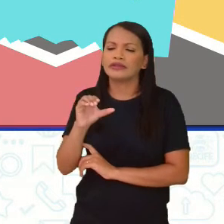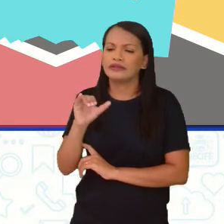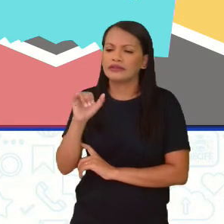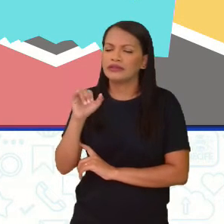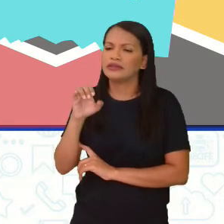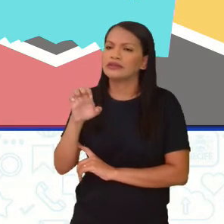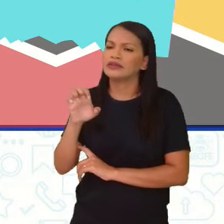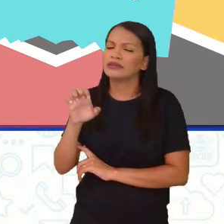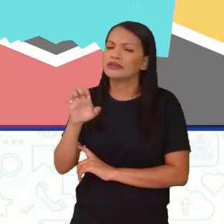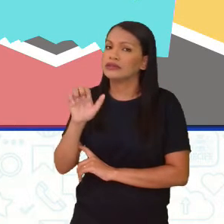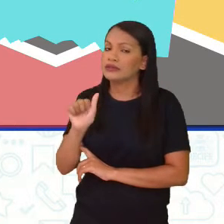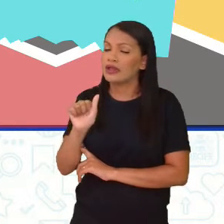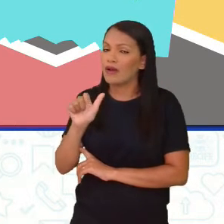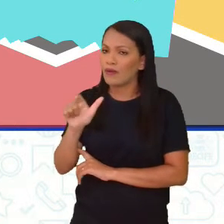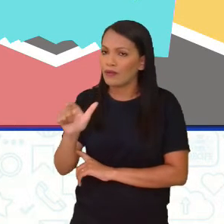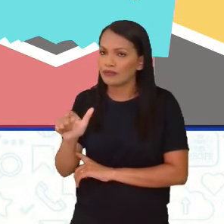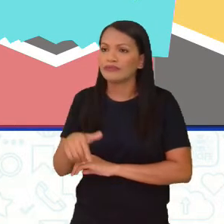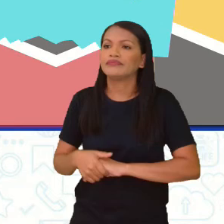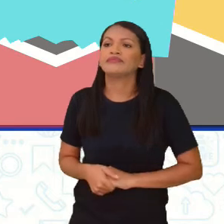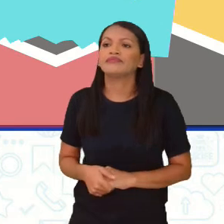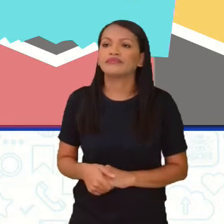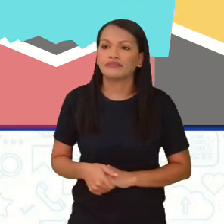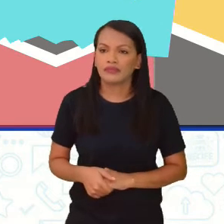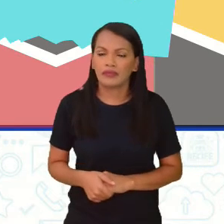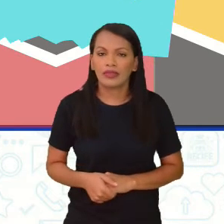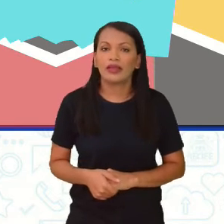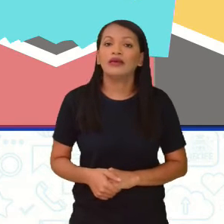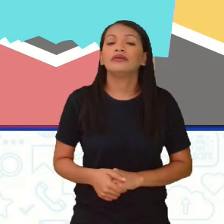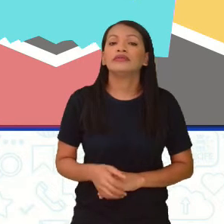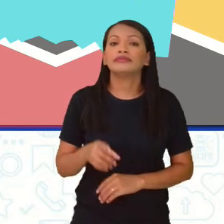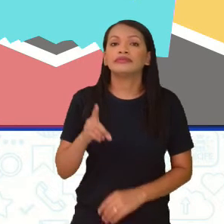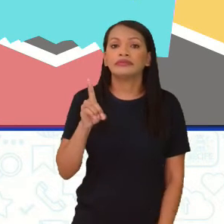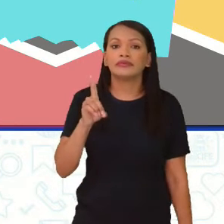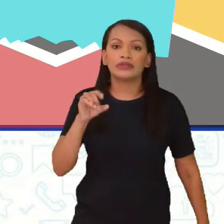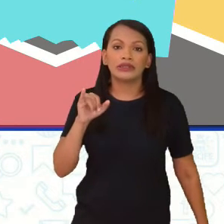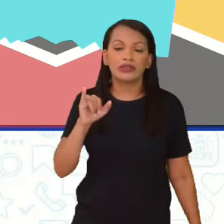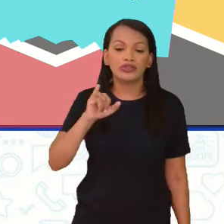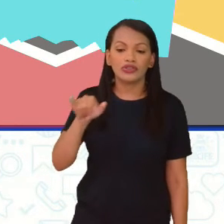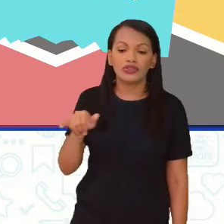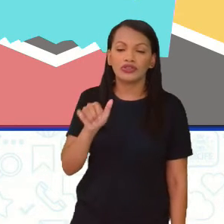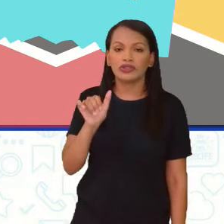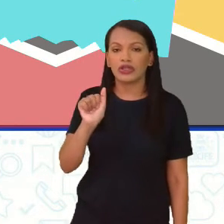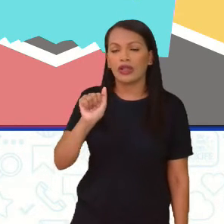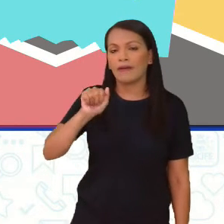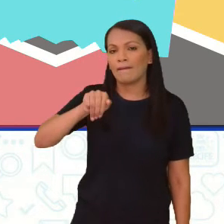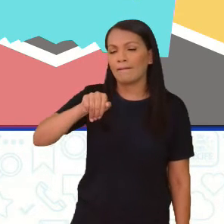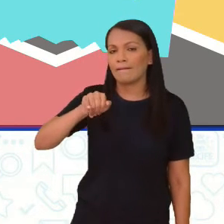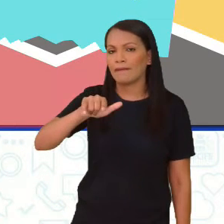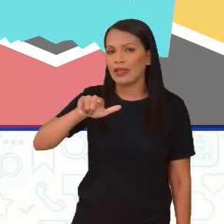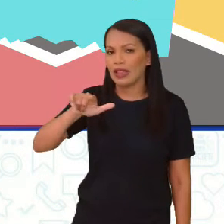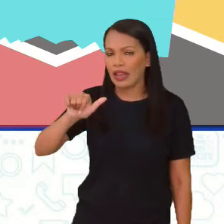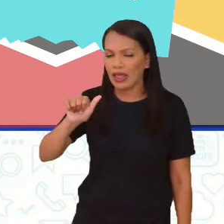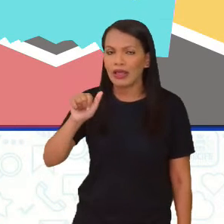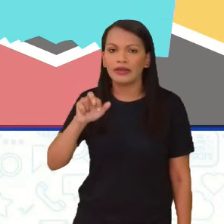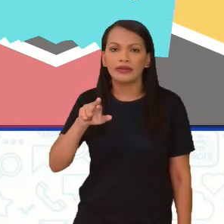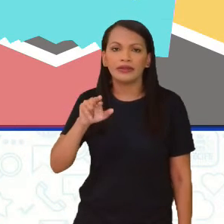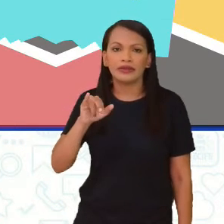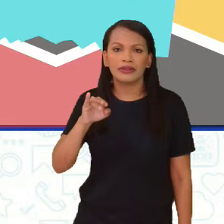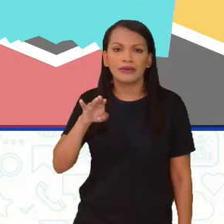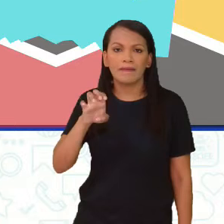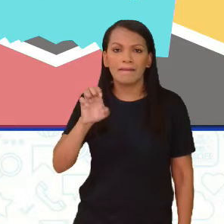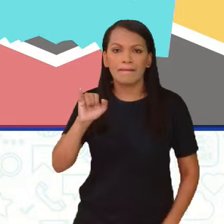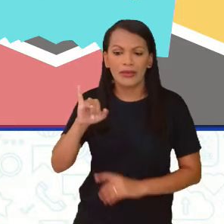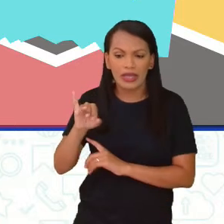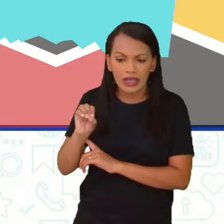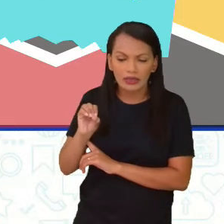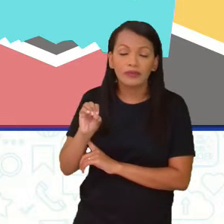Ribeiro, isso, Ferreira, Djamila Ribeiro. E ela diz que no Brasil